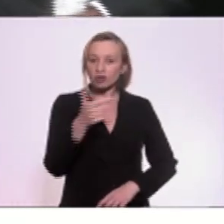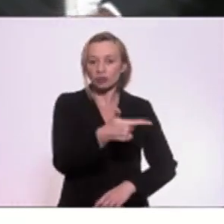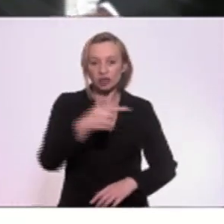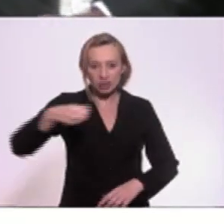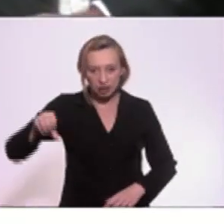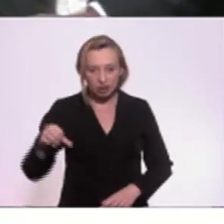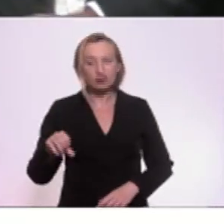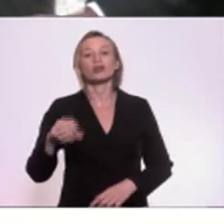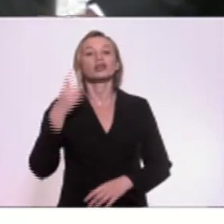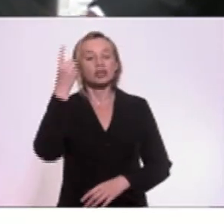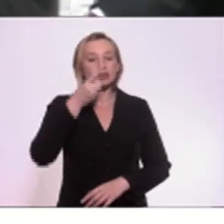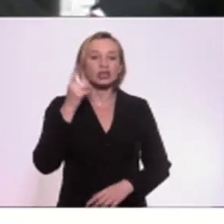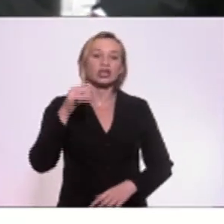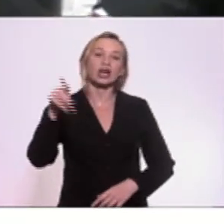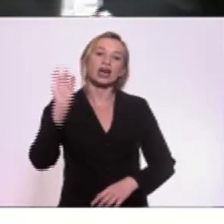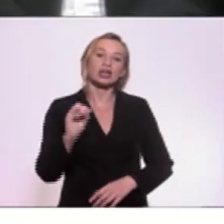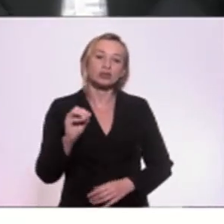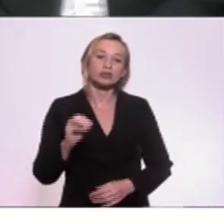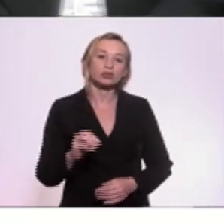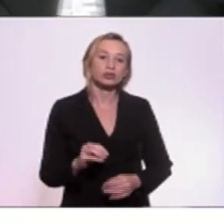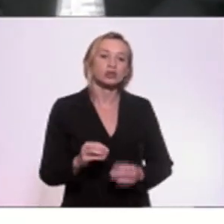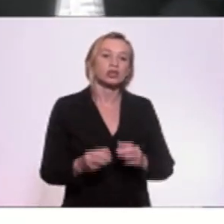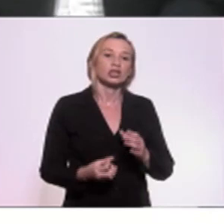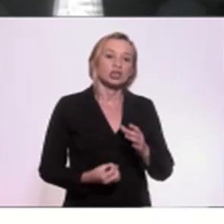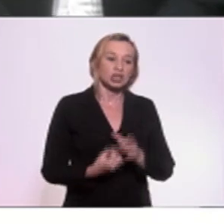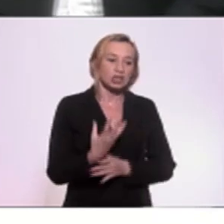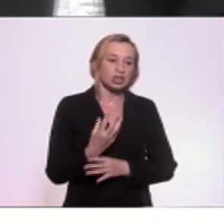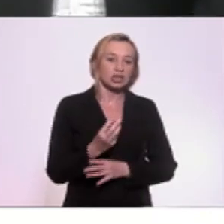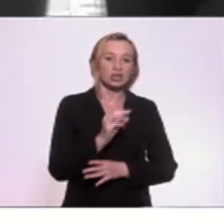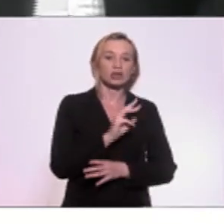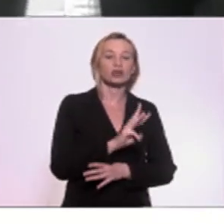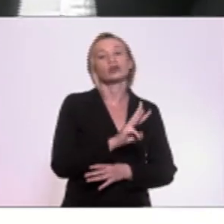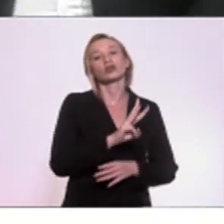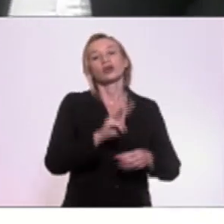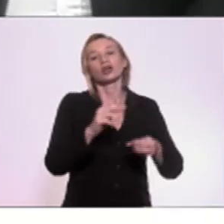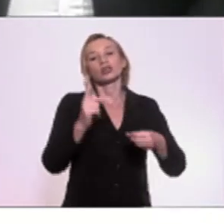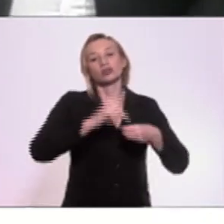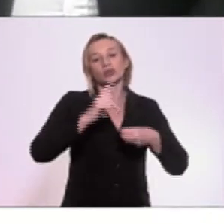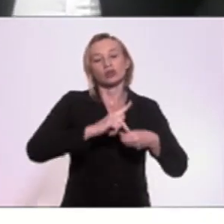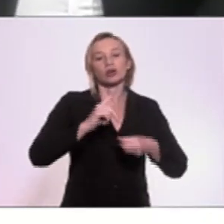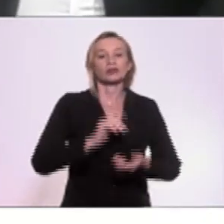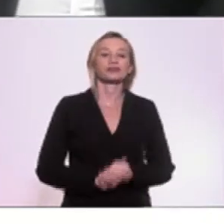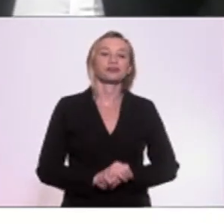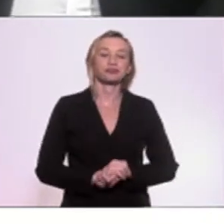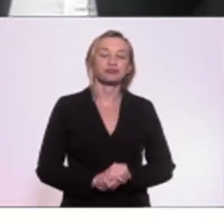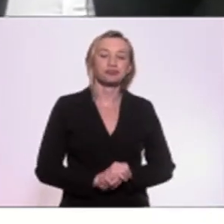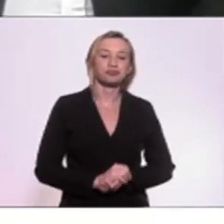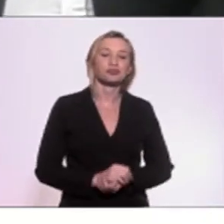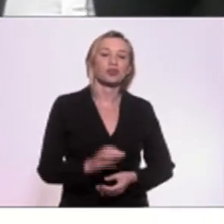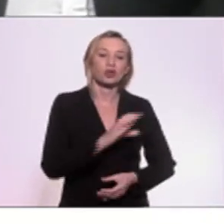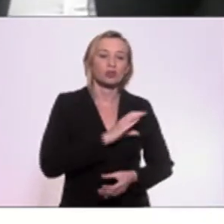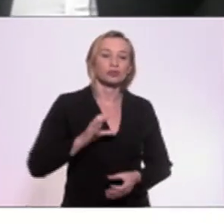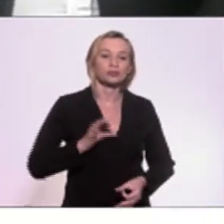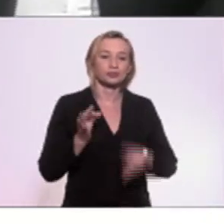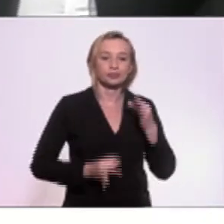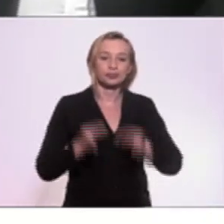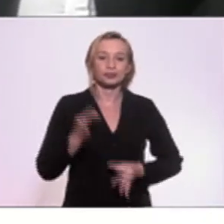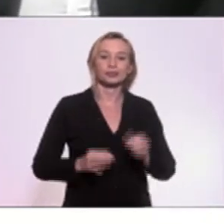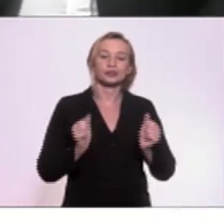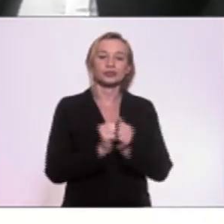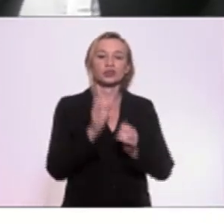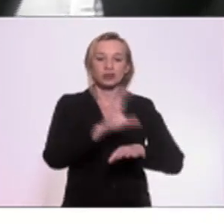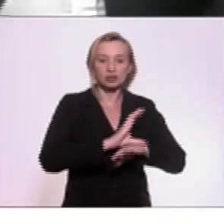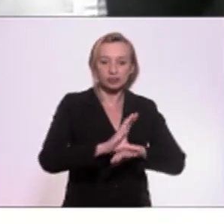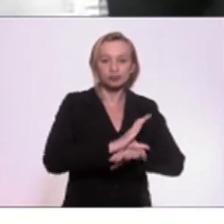deputado Carlos Caiado, que cria o portal da transparência dos royalties do petróleo e da outras providências. Parecer da Comissão de Constituição e Justiça pela